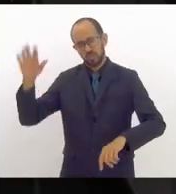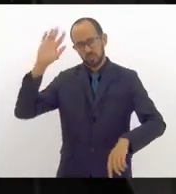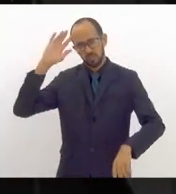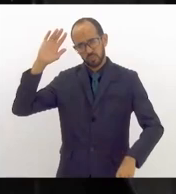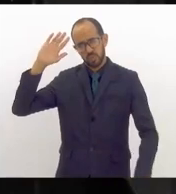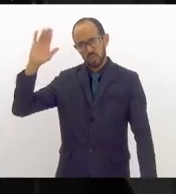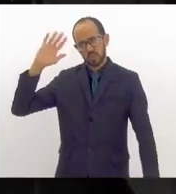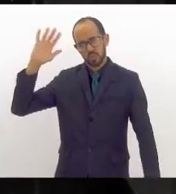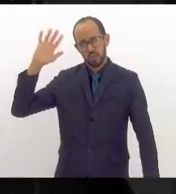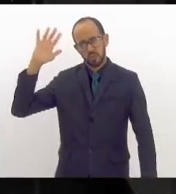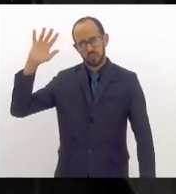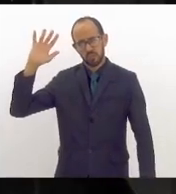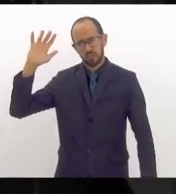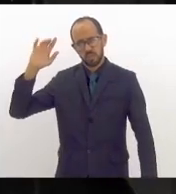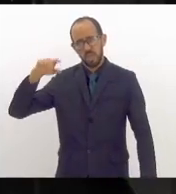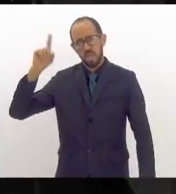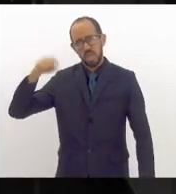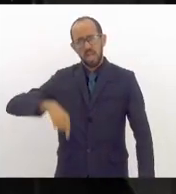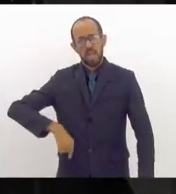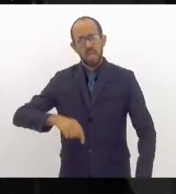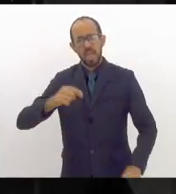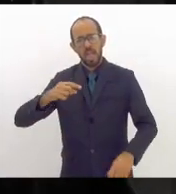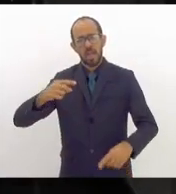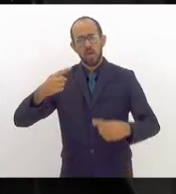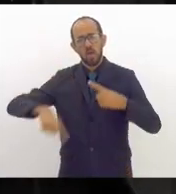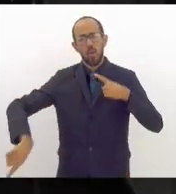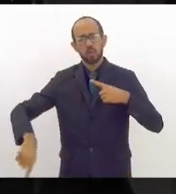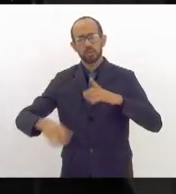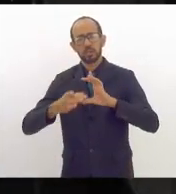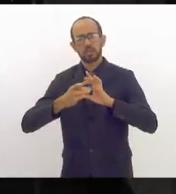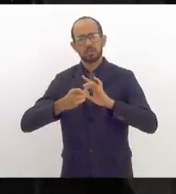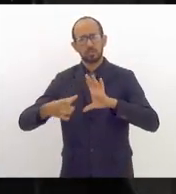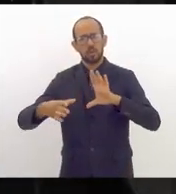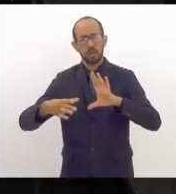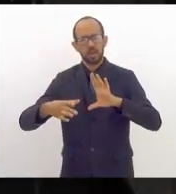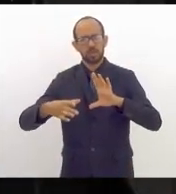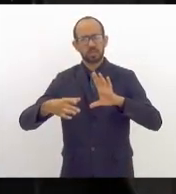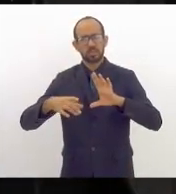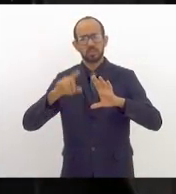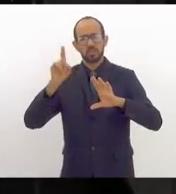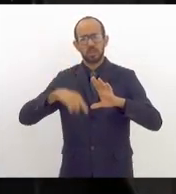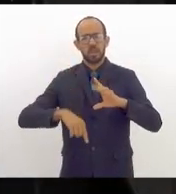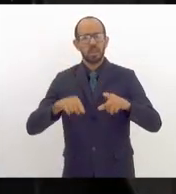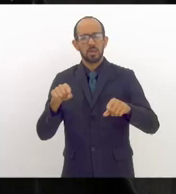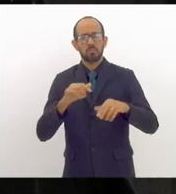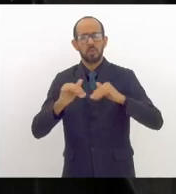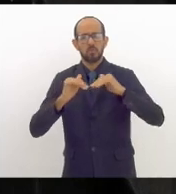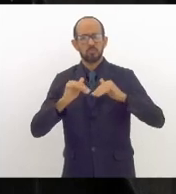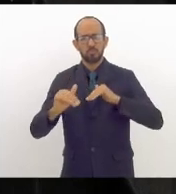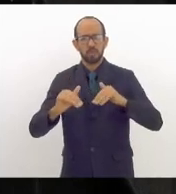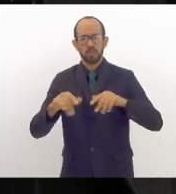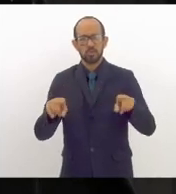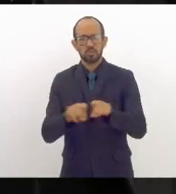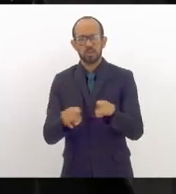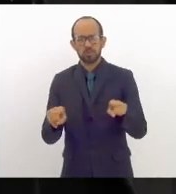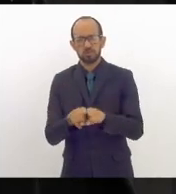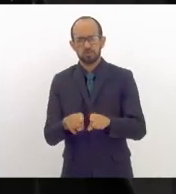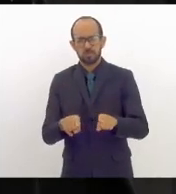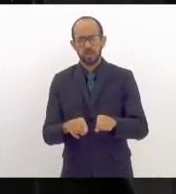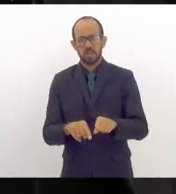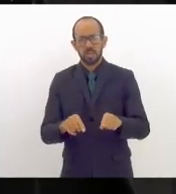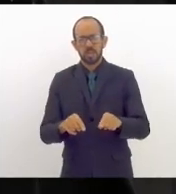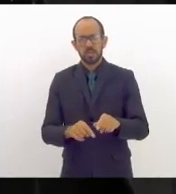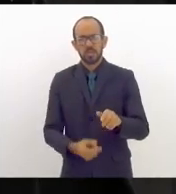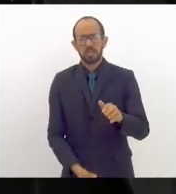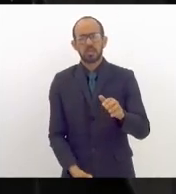questionamento diante Democratas são movimentos antidemocráticos movimentos portanto é incidem do cometimento